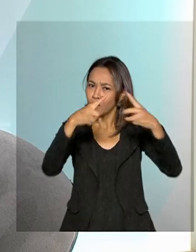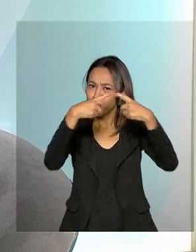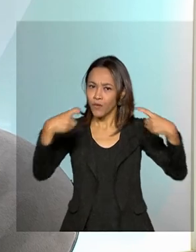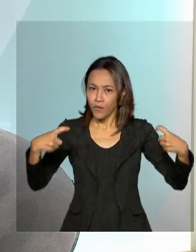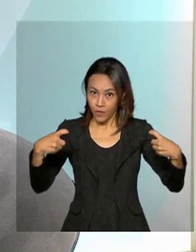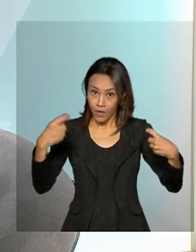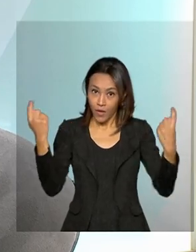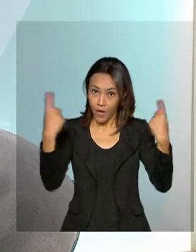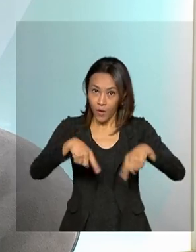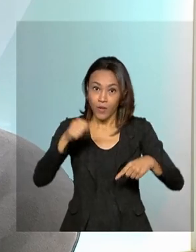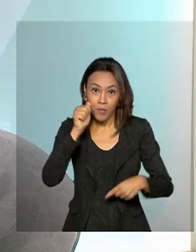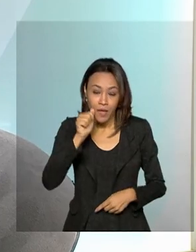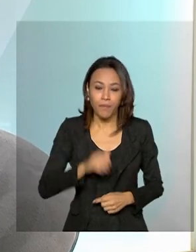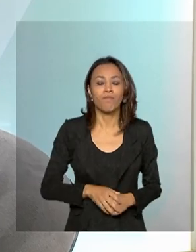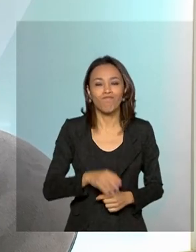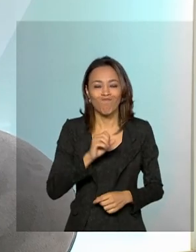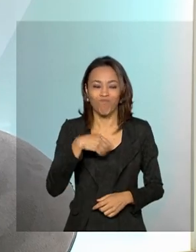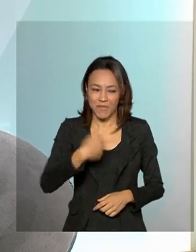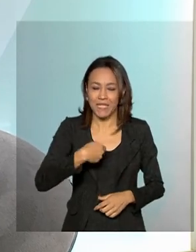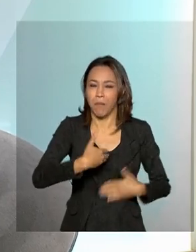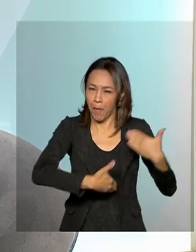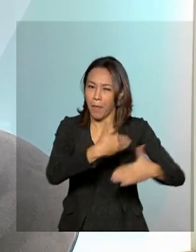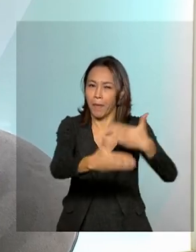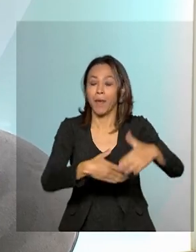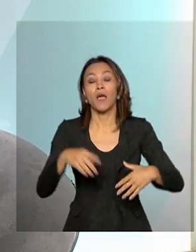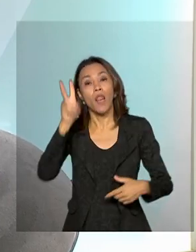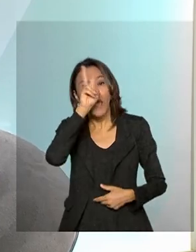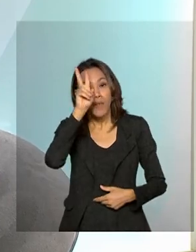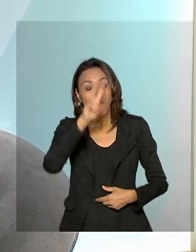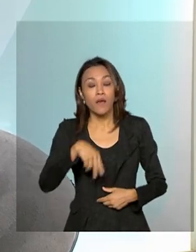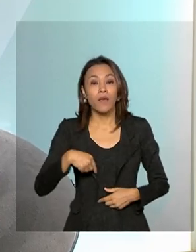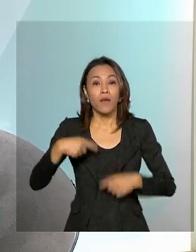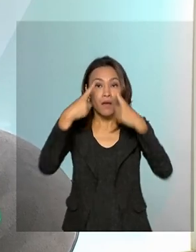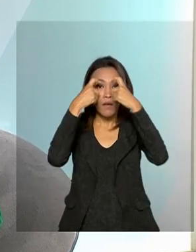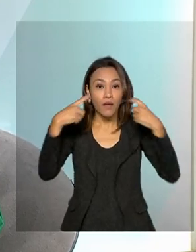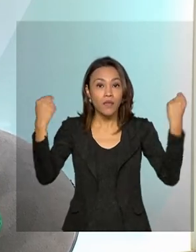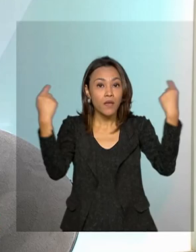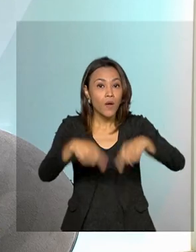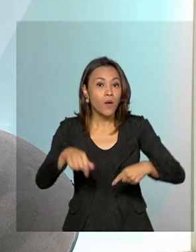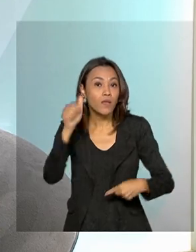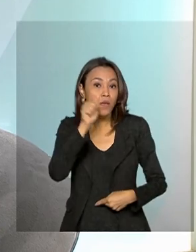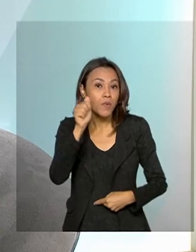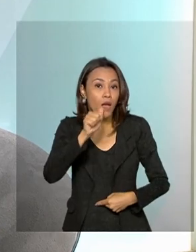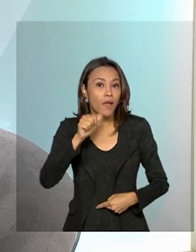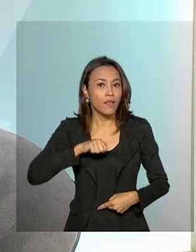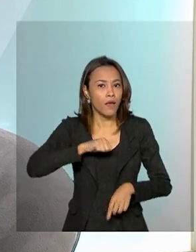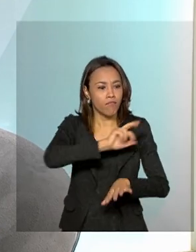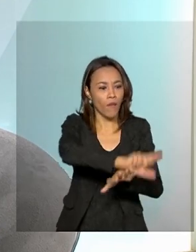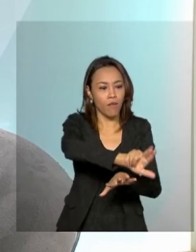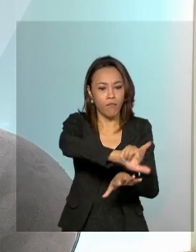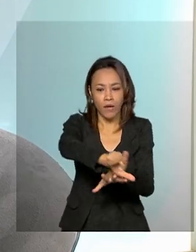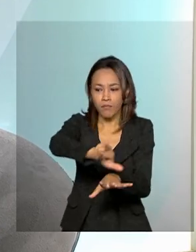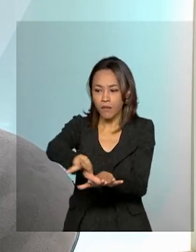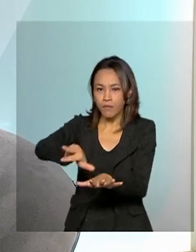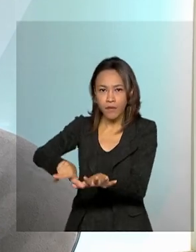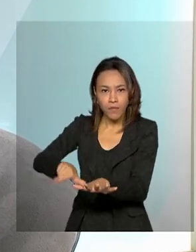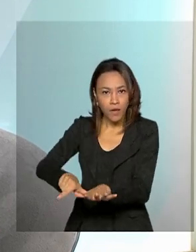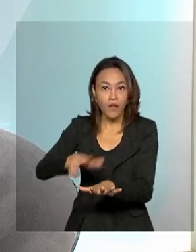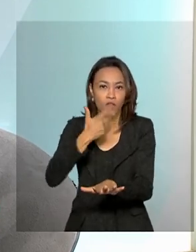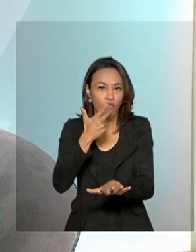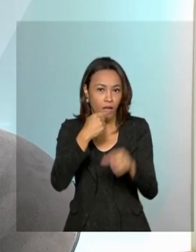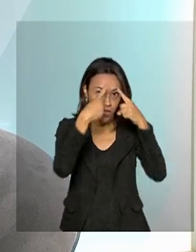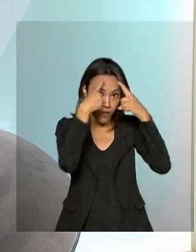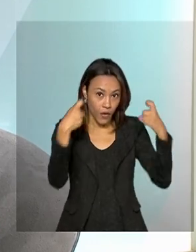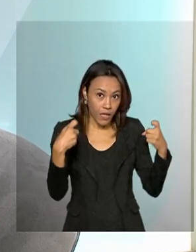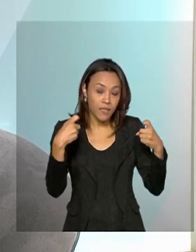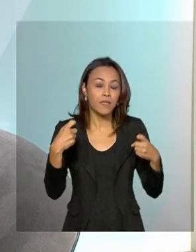é bom a gente lembrar que a violência contra a mulher, ela vem de diversas modalidades. Quando fala em